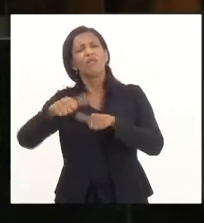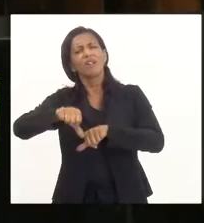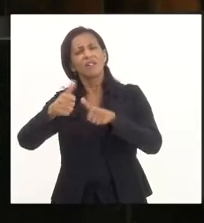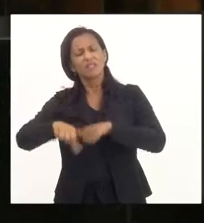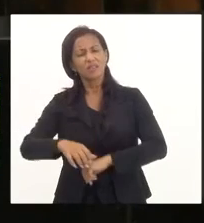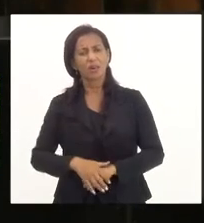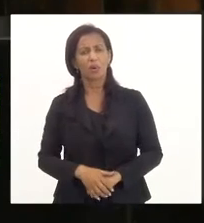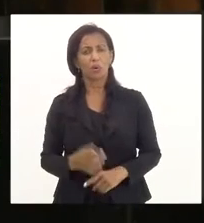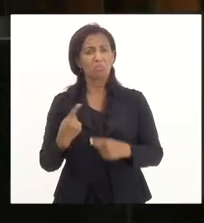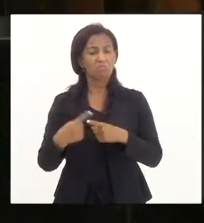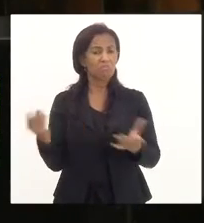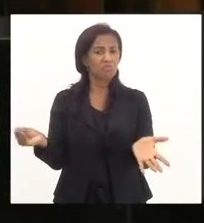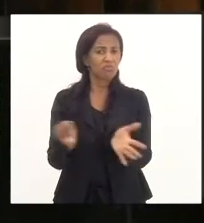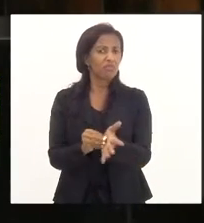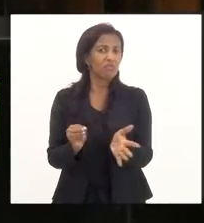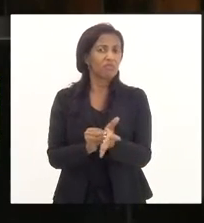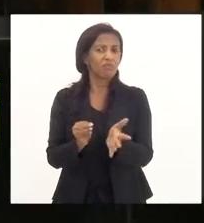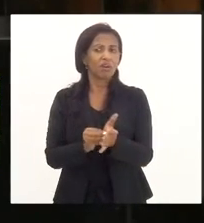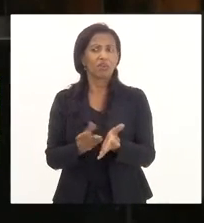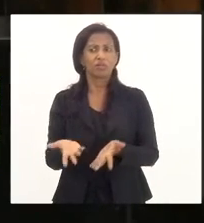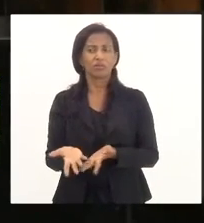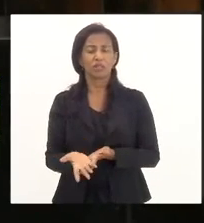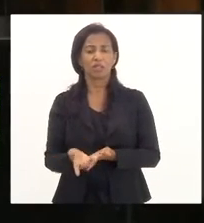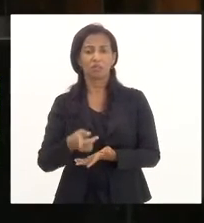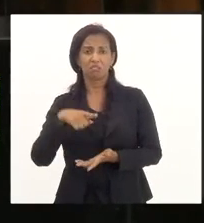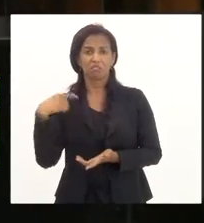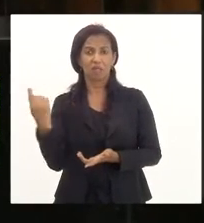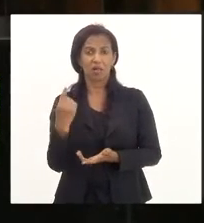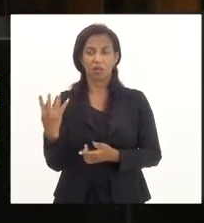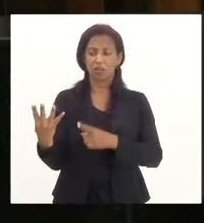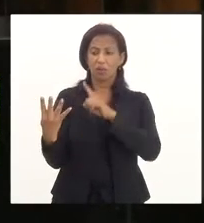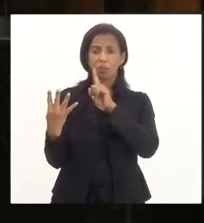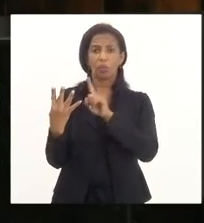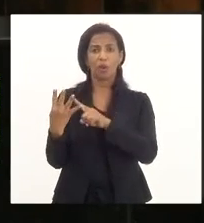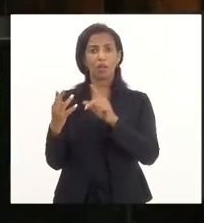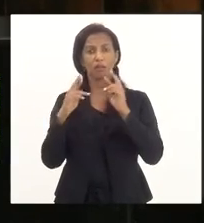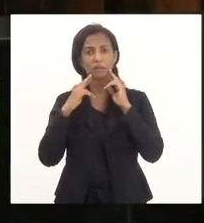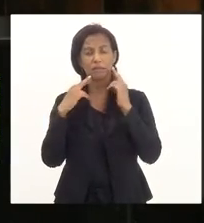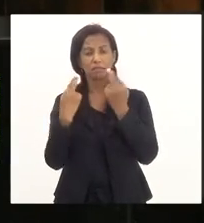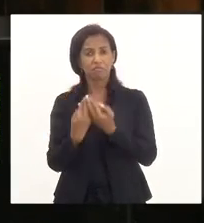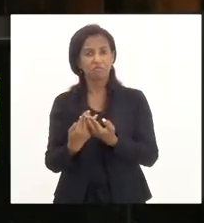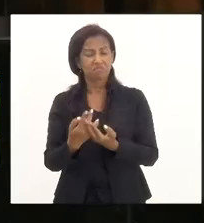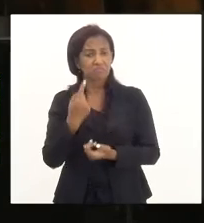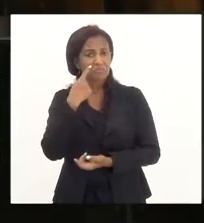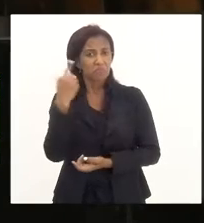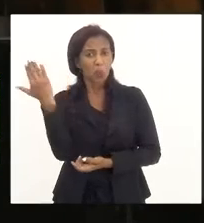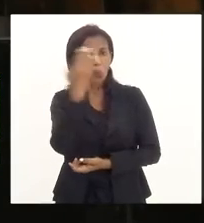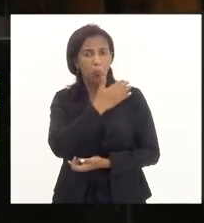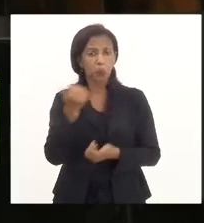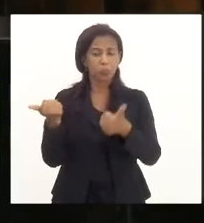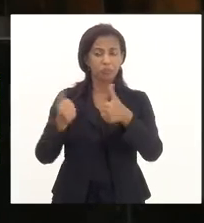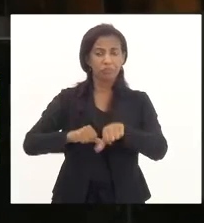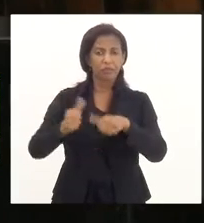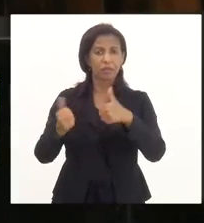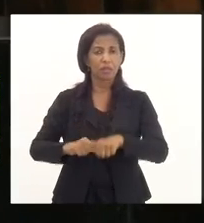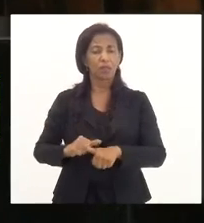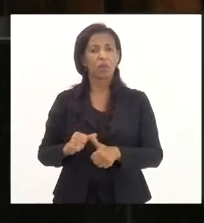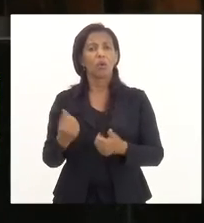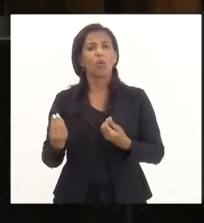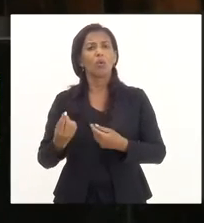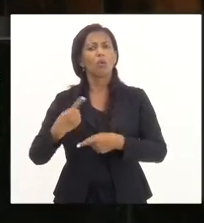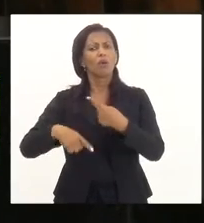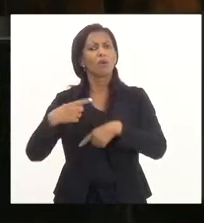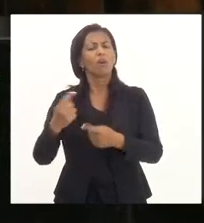Por que me falta que na essa é a nossa quarta audiência e não vejo uma avaliação Se tivermos efetivamente uma